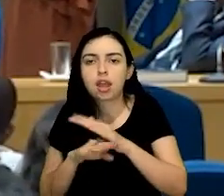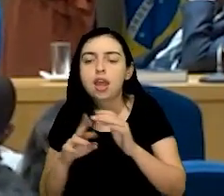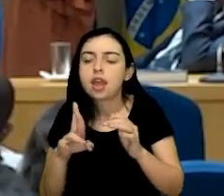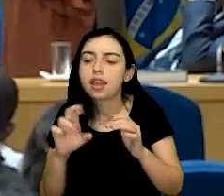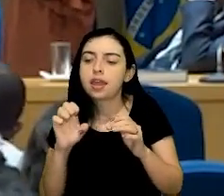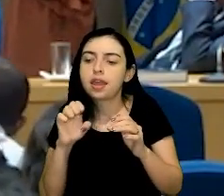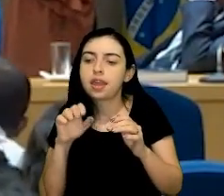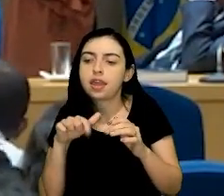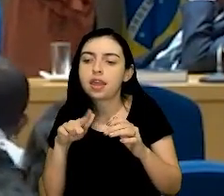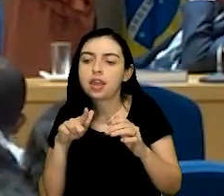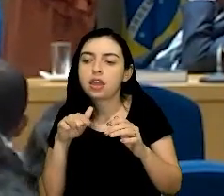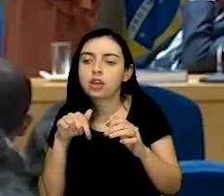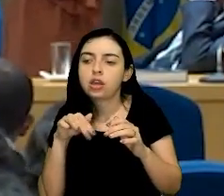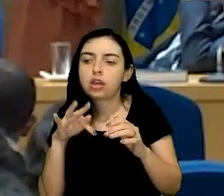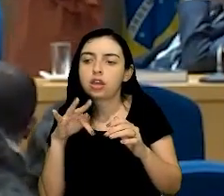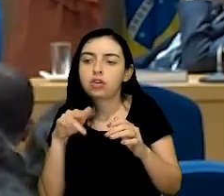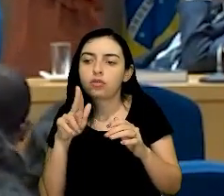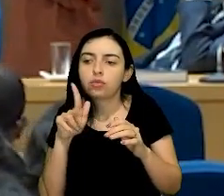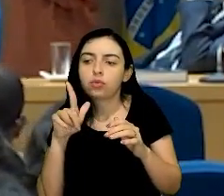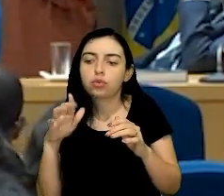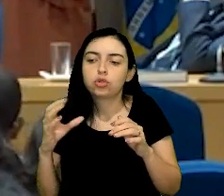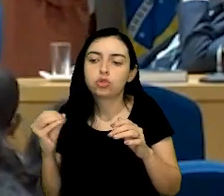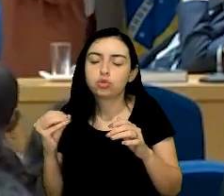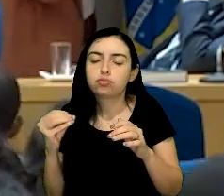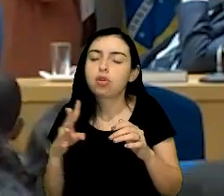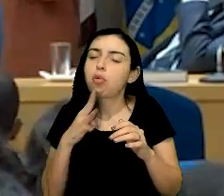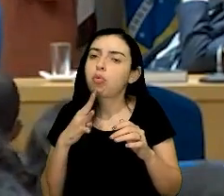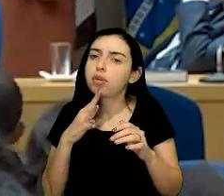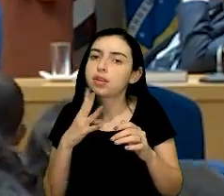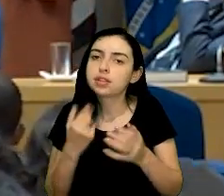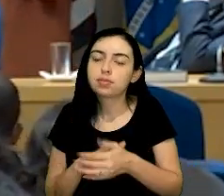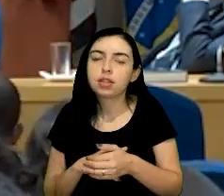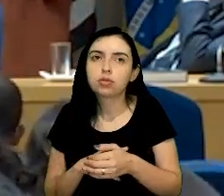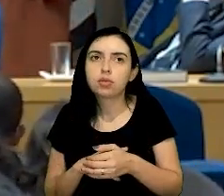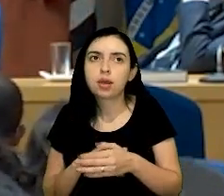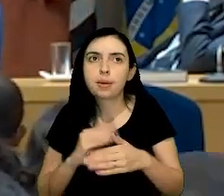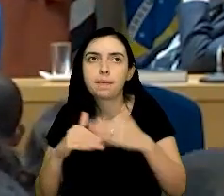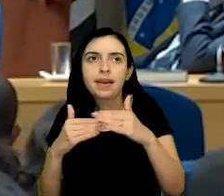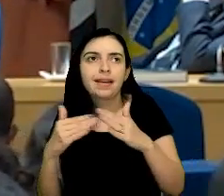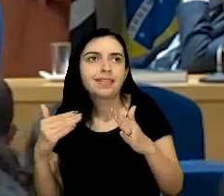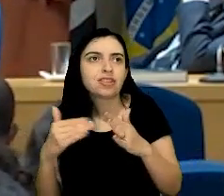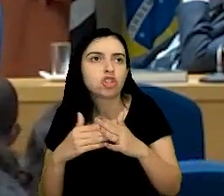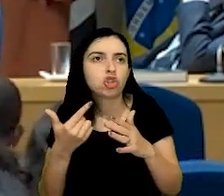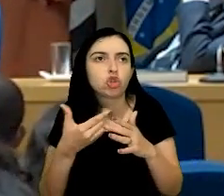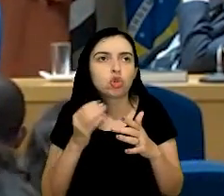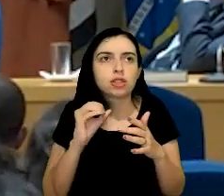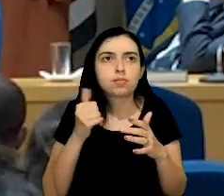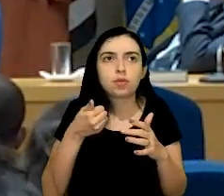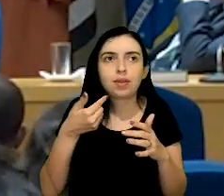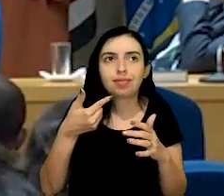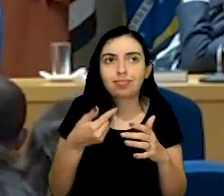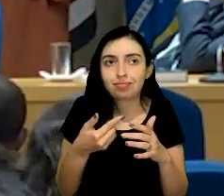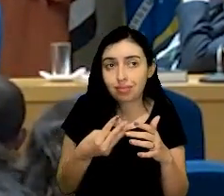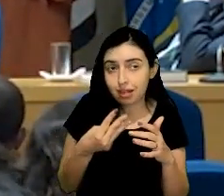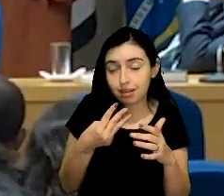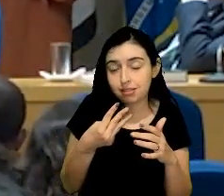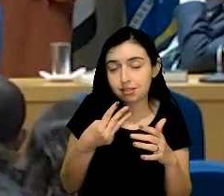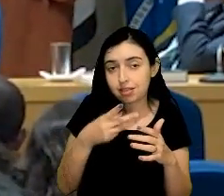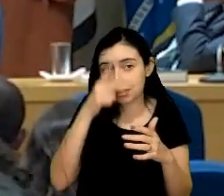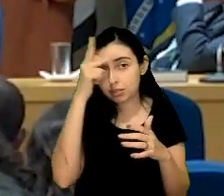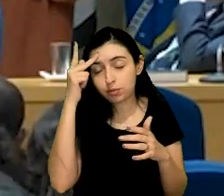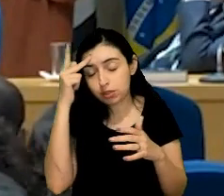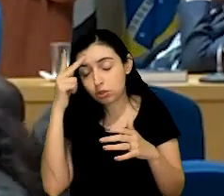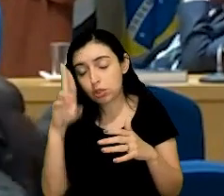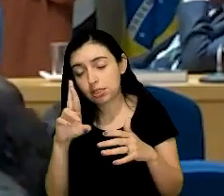O reconhecimento do refúgio, e a partir de 2013, esses refugiados que chegam basicamente